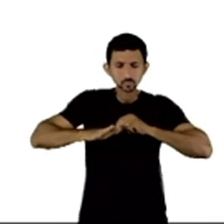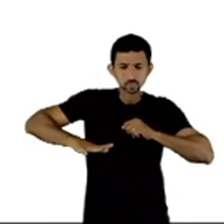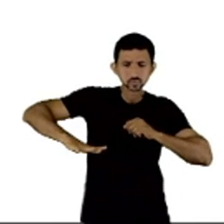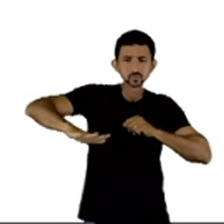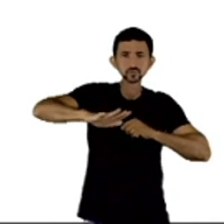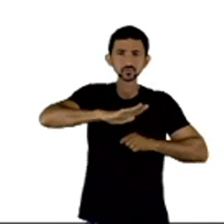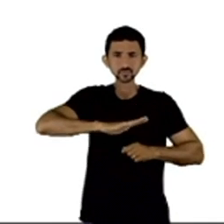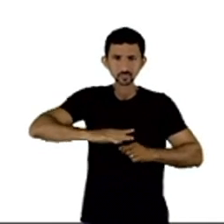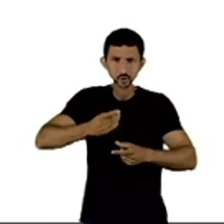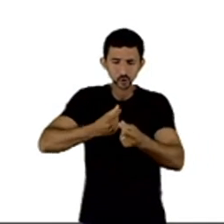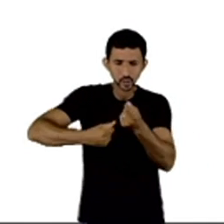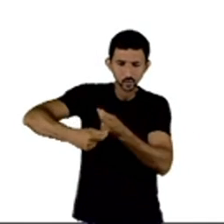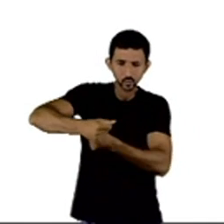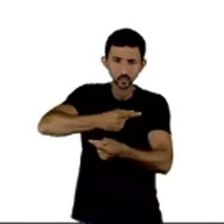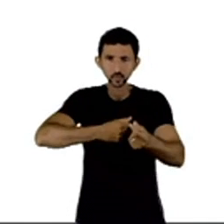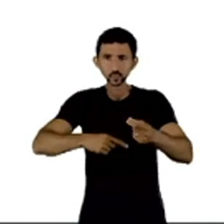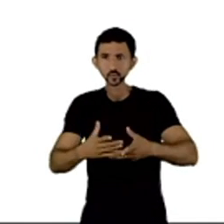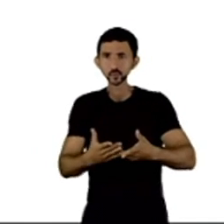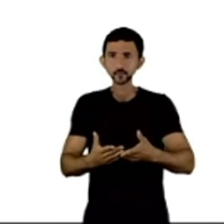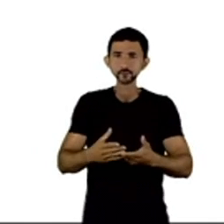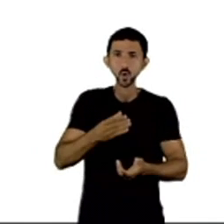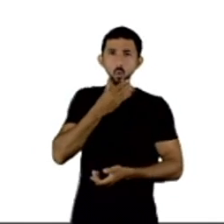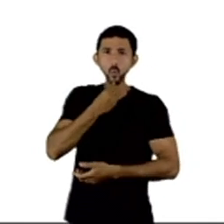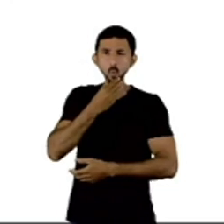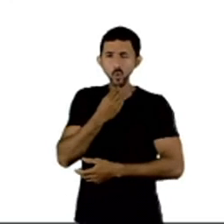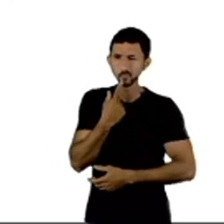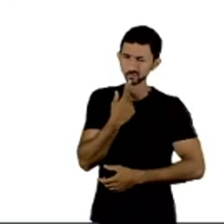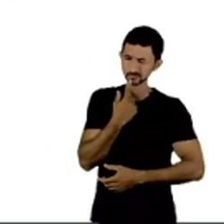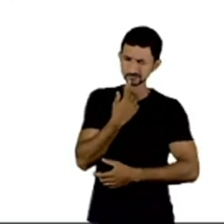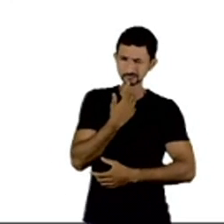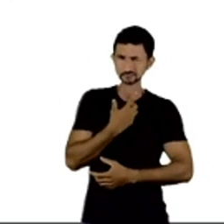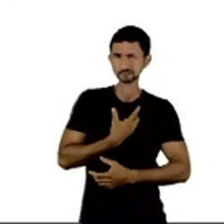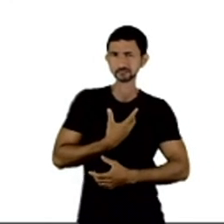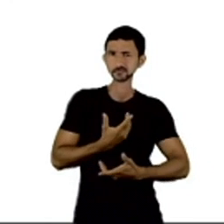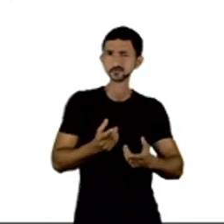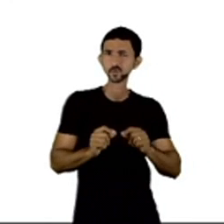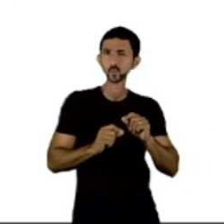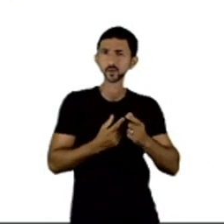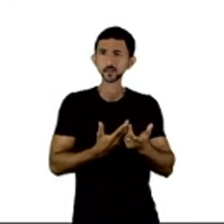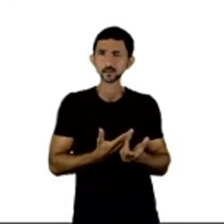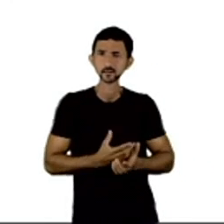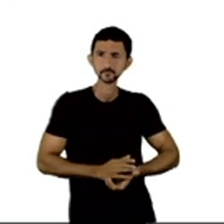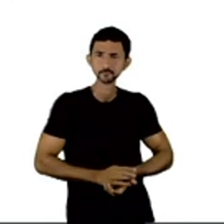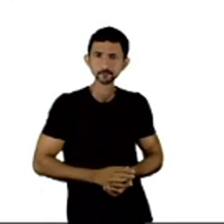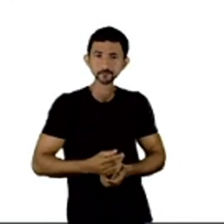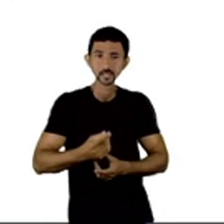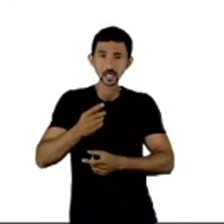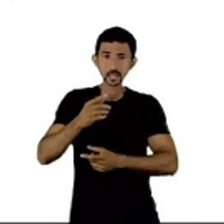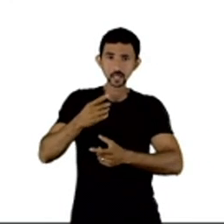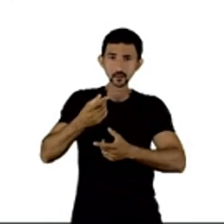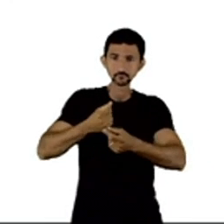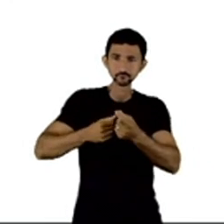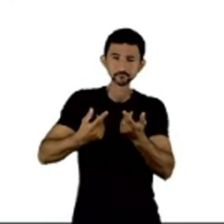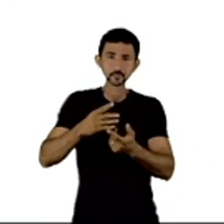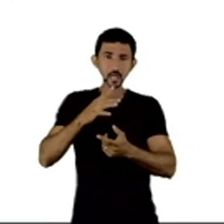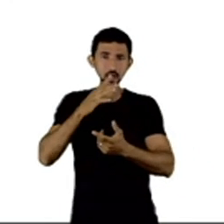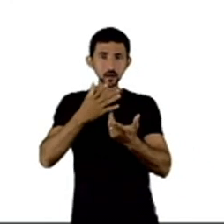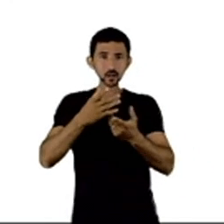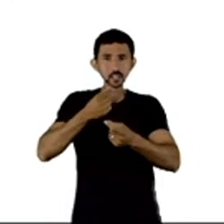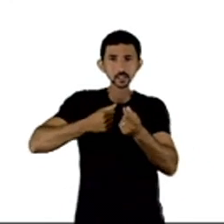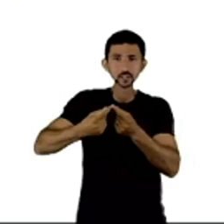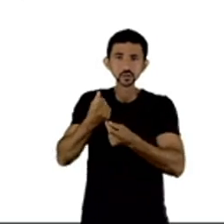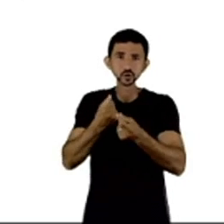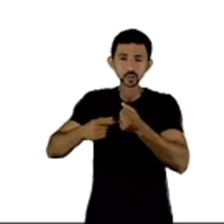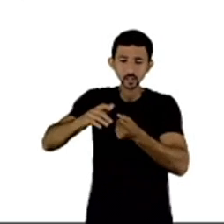flutuando pelo lugar, o leiloeiro parecia entediado. Veja que a expressão dinheiro flutuando foge